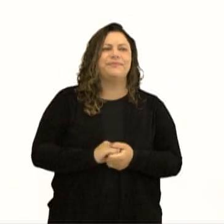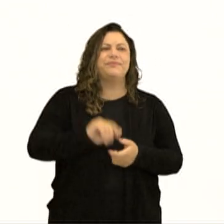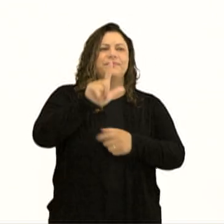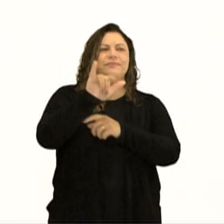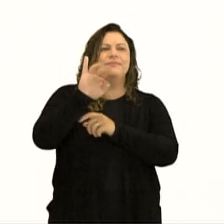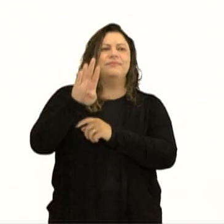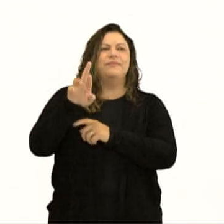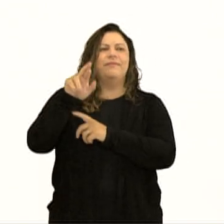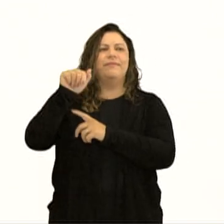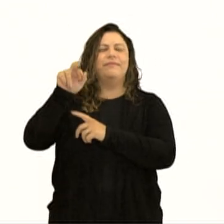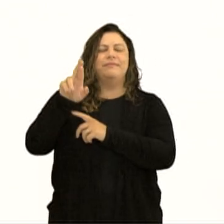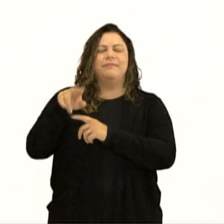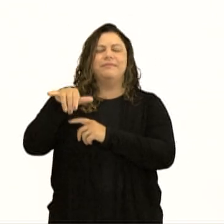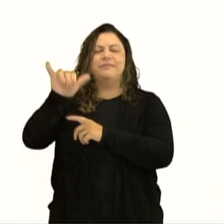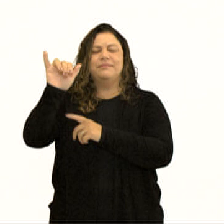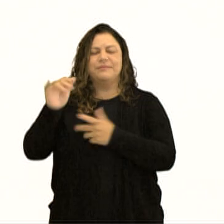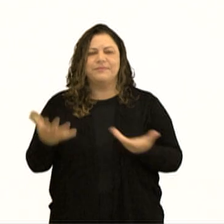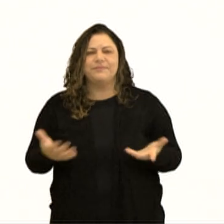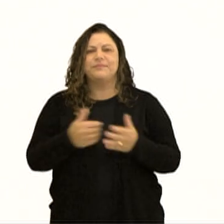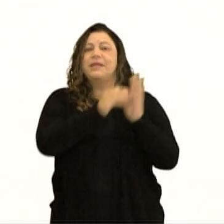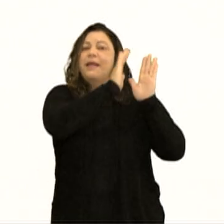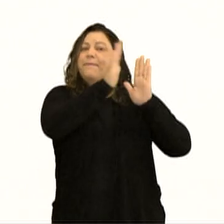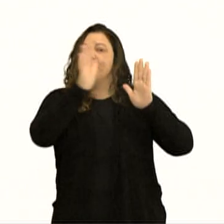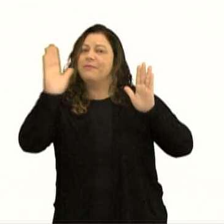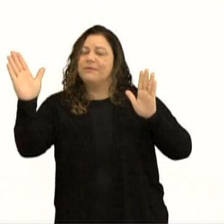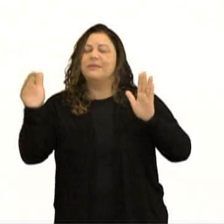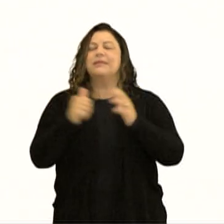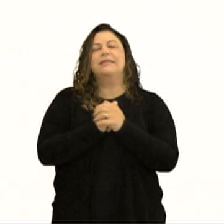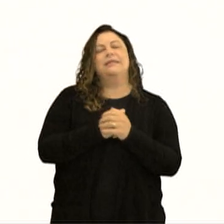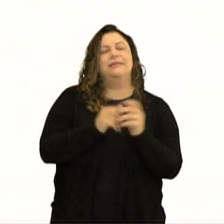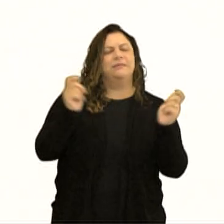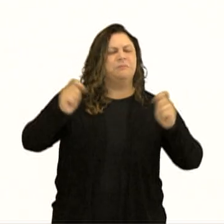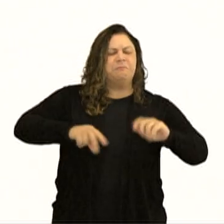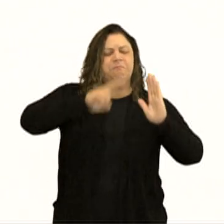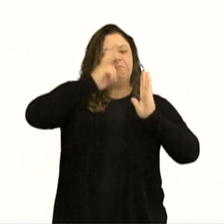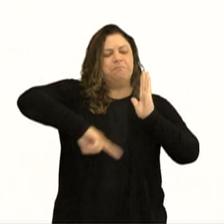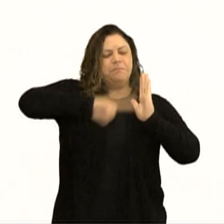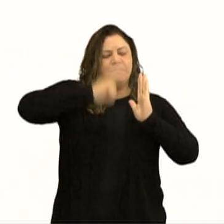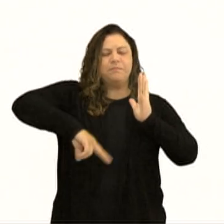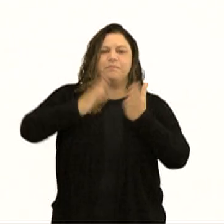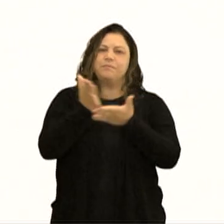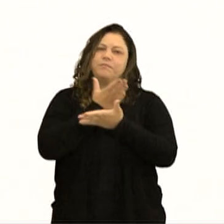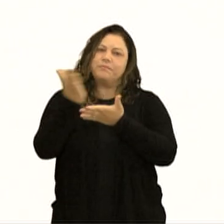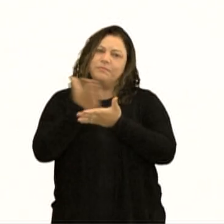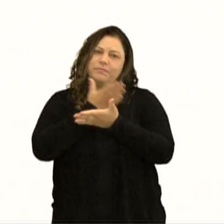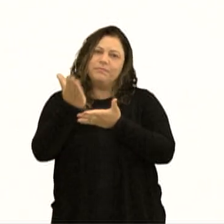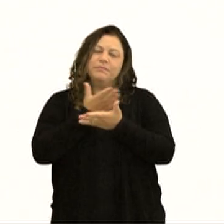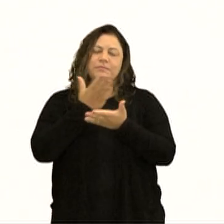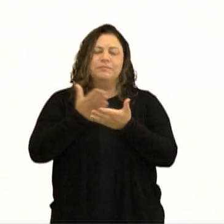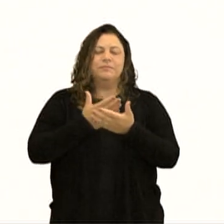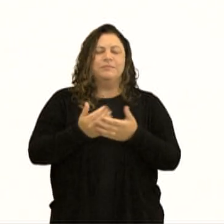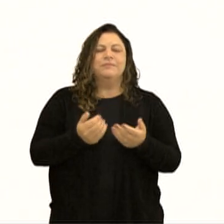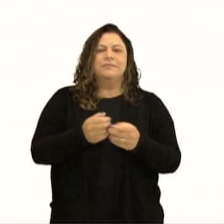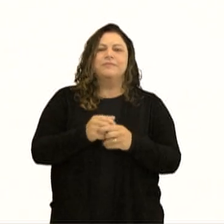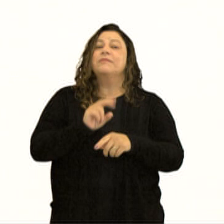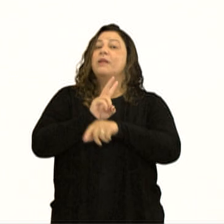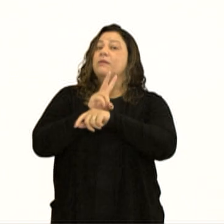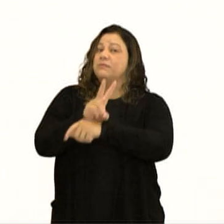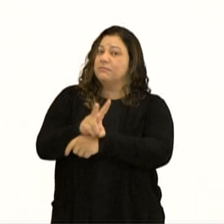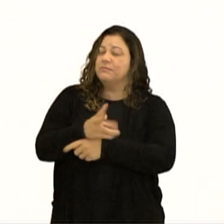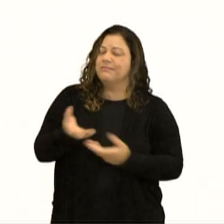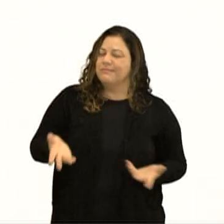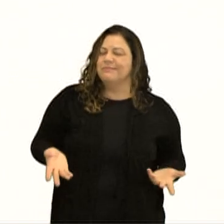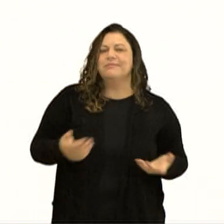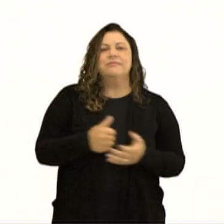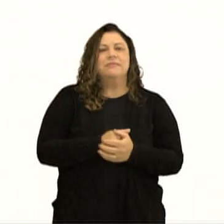a biblioteca. Então, o lugar onde você vai pode ler o livro, pode emprestar. Raramente é um lugar